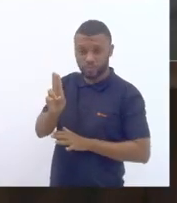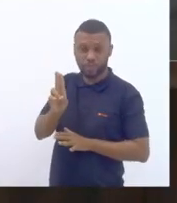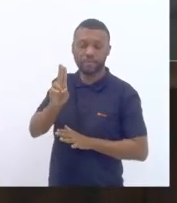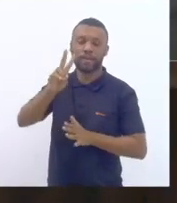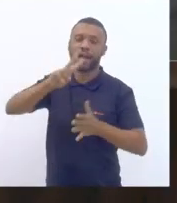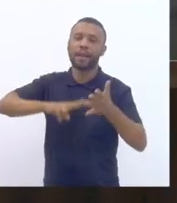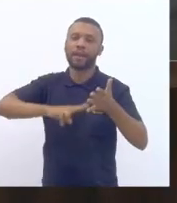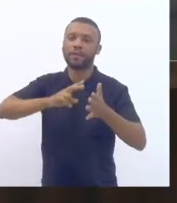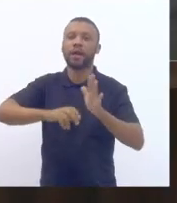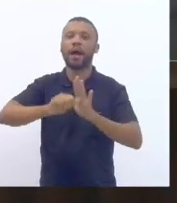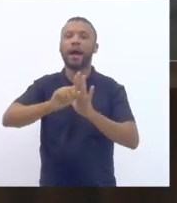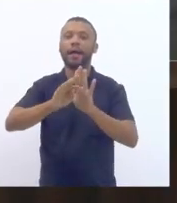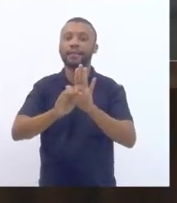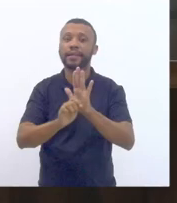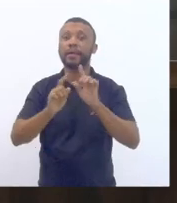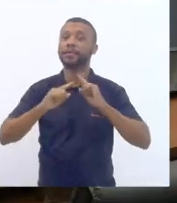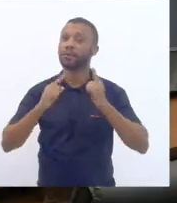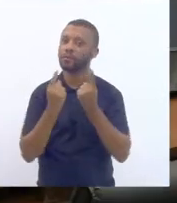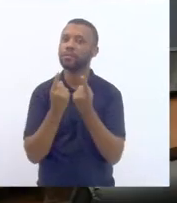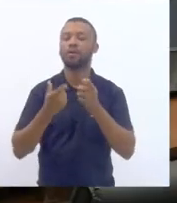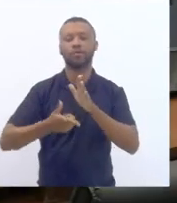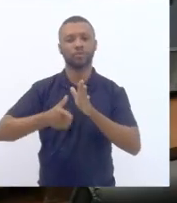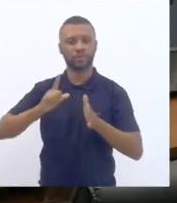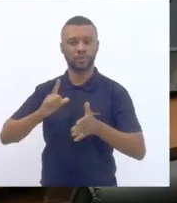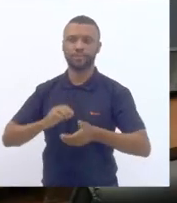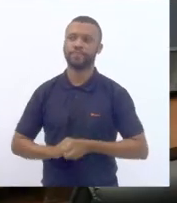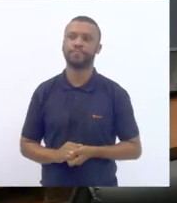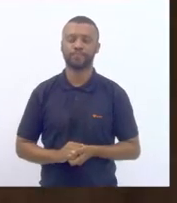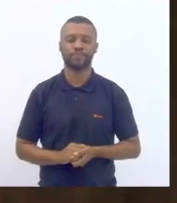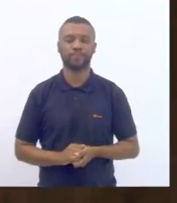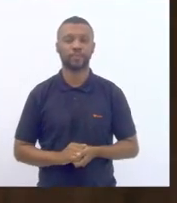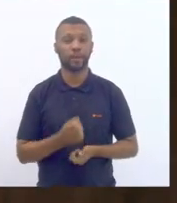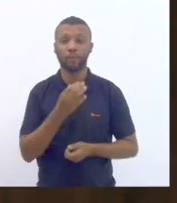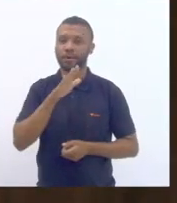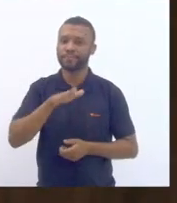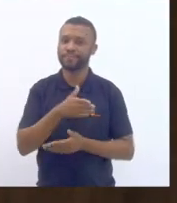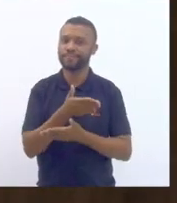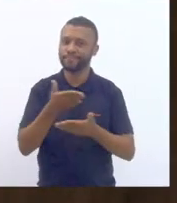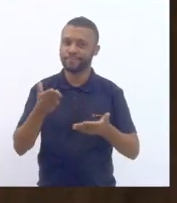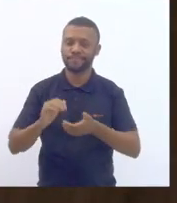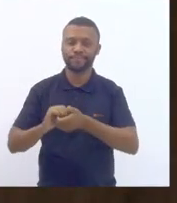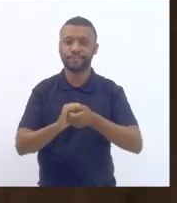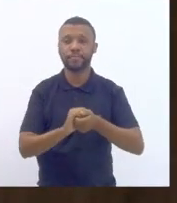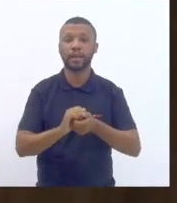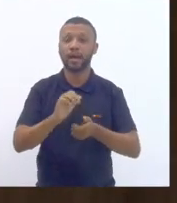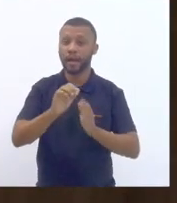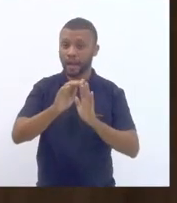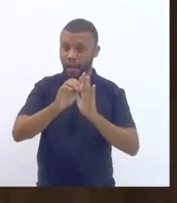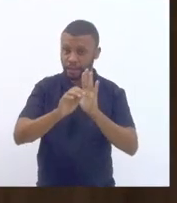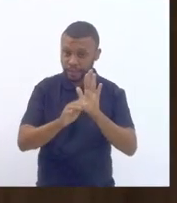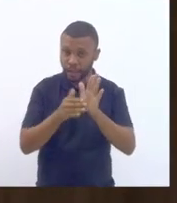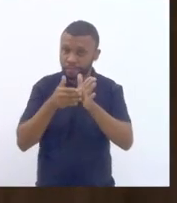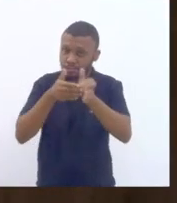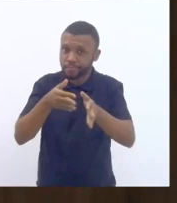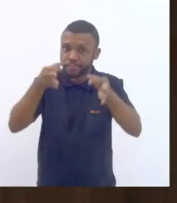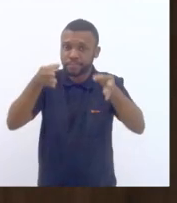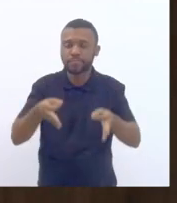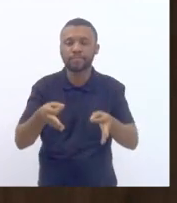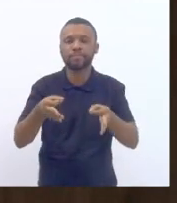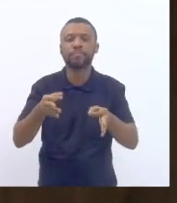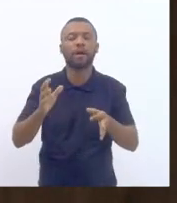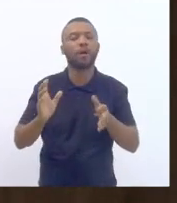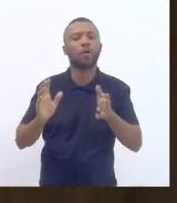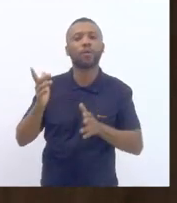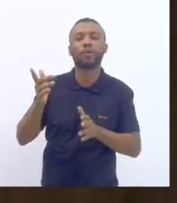leitura da ata anterior Olá boa tarde Presidente senhoras e senhores zatta reflete com exatidão ocorrido